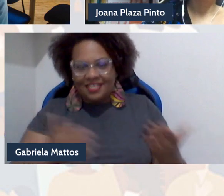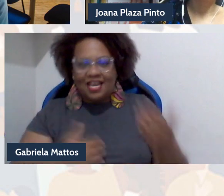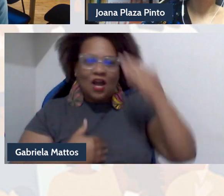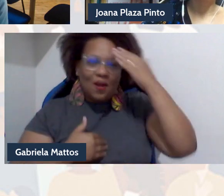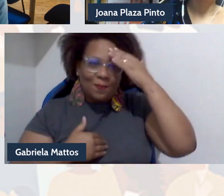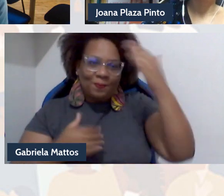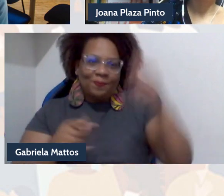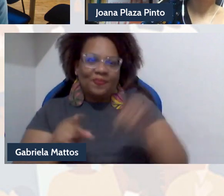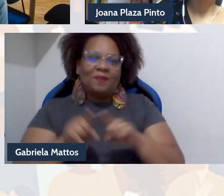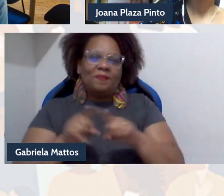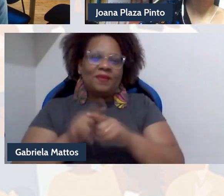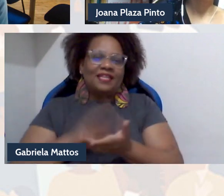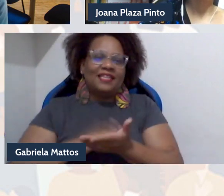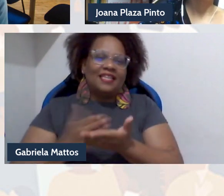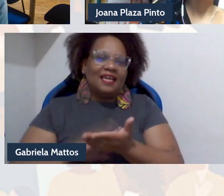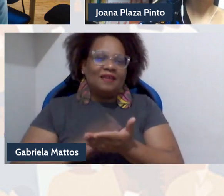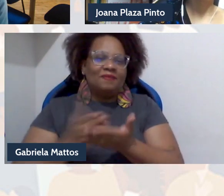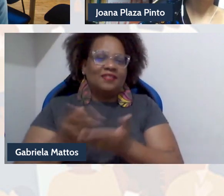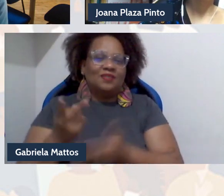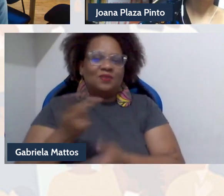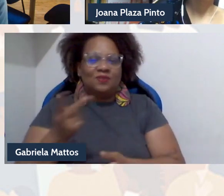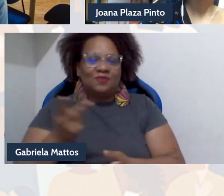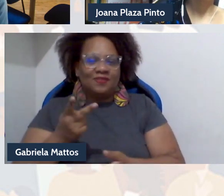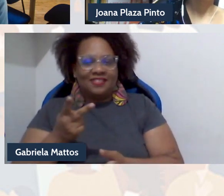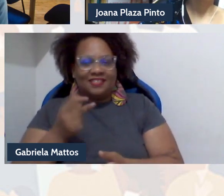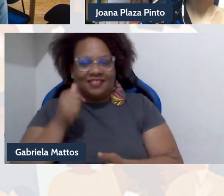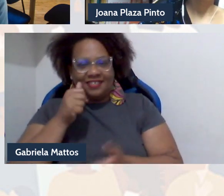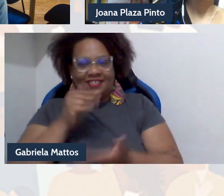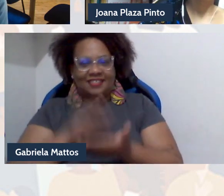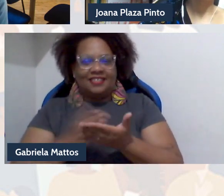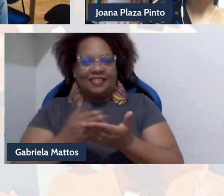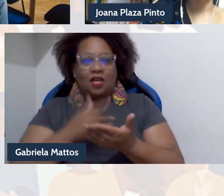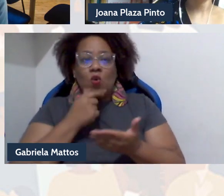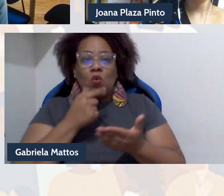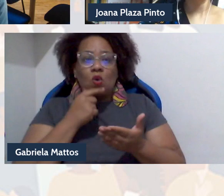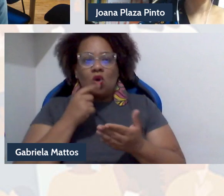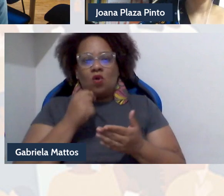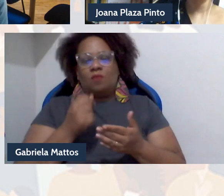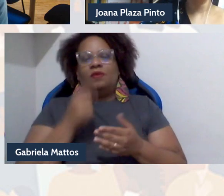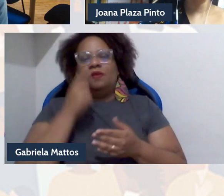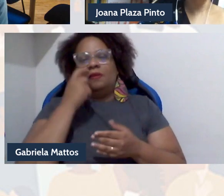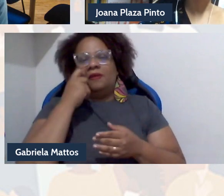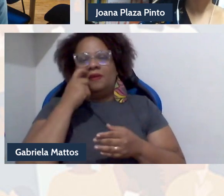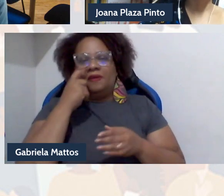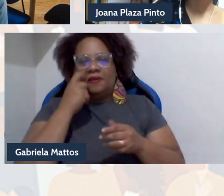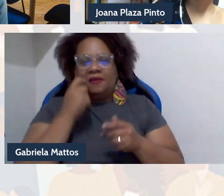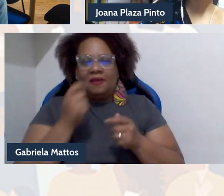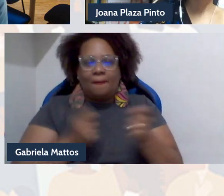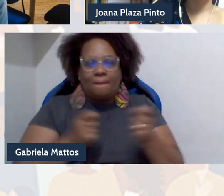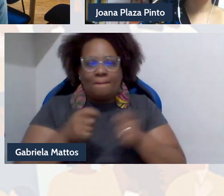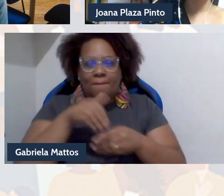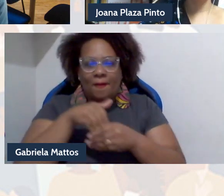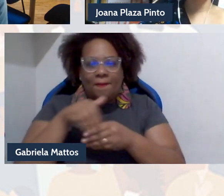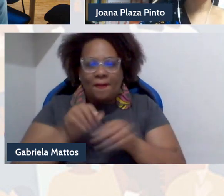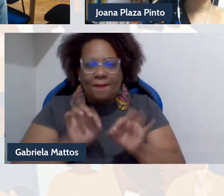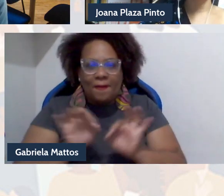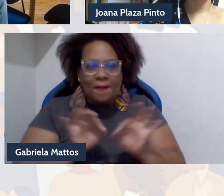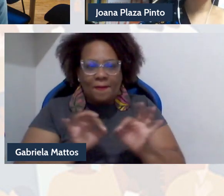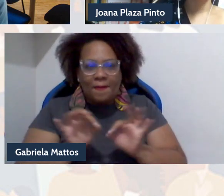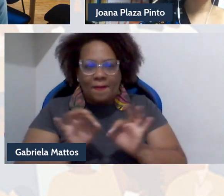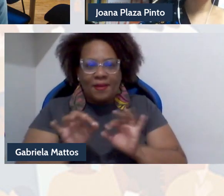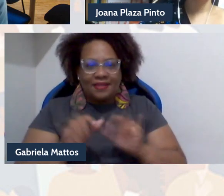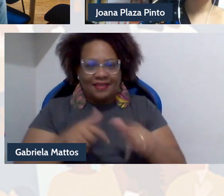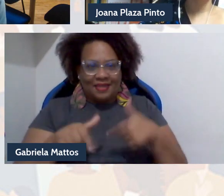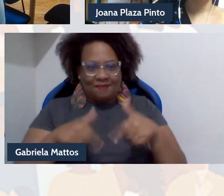a interpretação das intérpretes e do David, que ficou nos bastidores aí fazendo o trabalho,